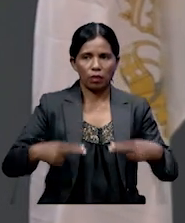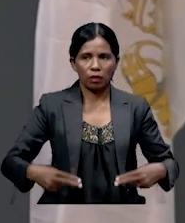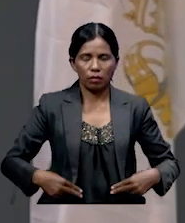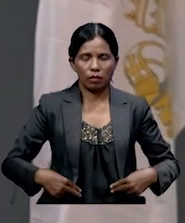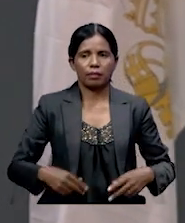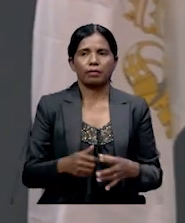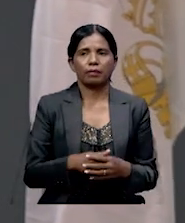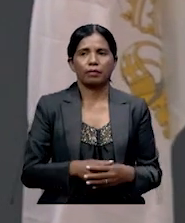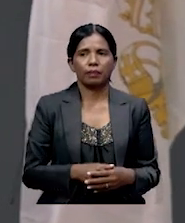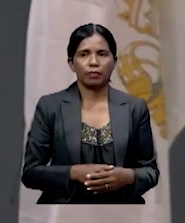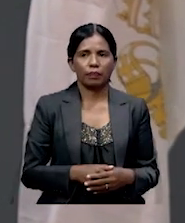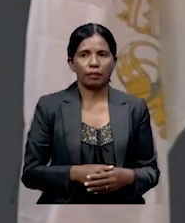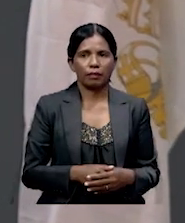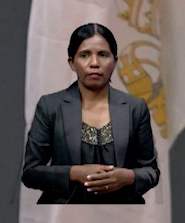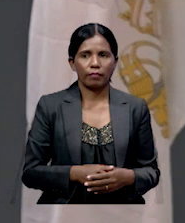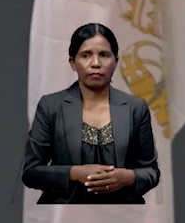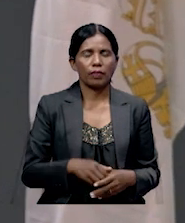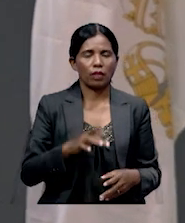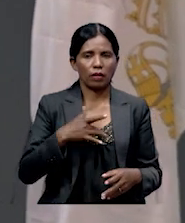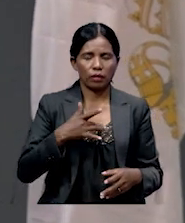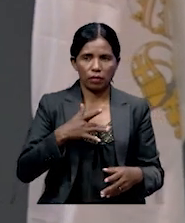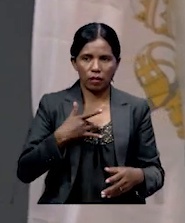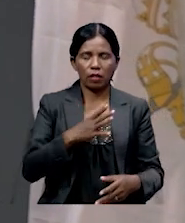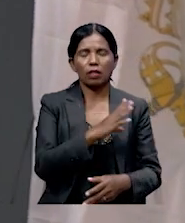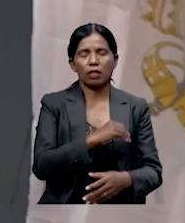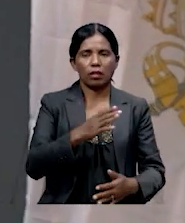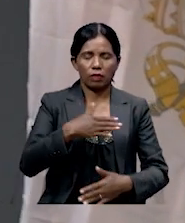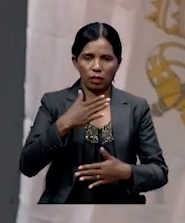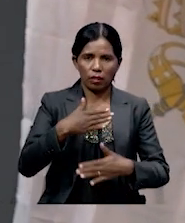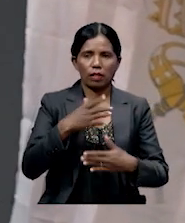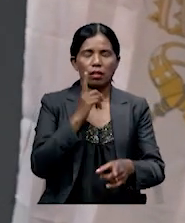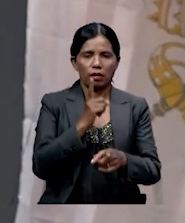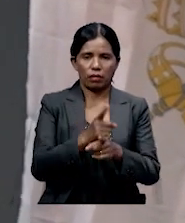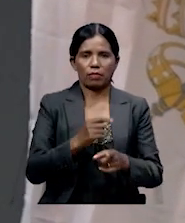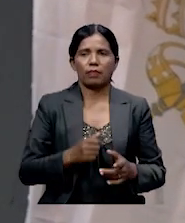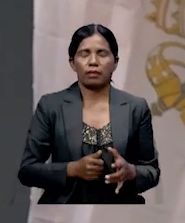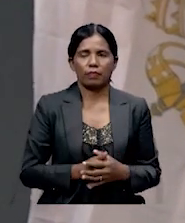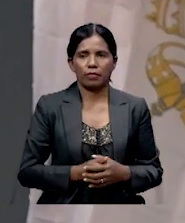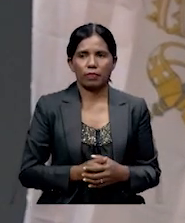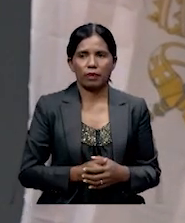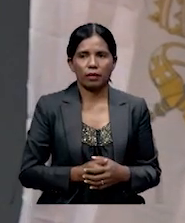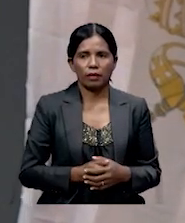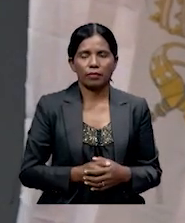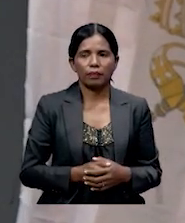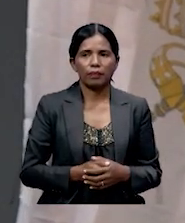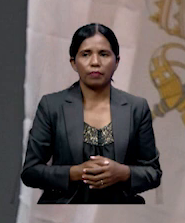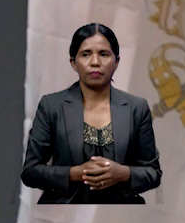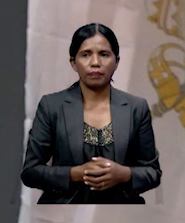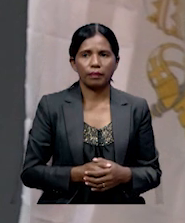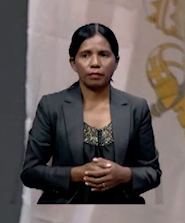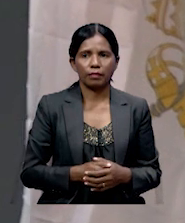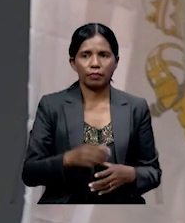paixão. Sentimento da minha presidência. E sonho e acredito que de amanhã